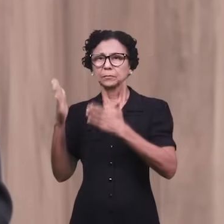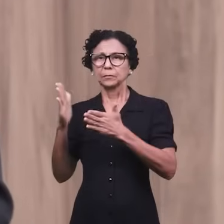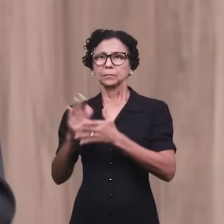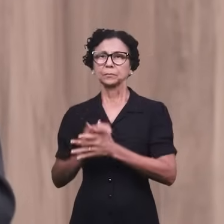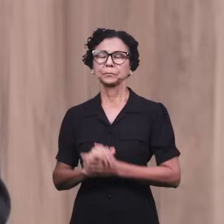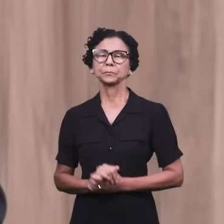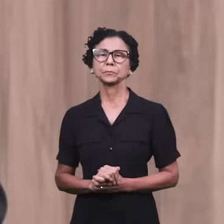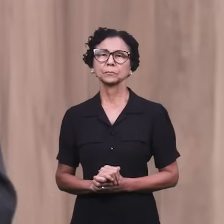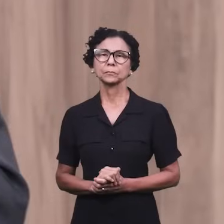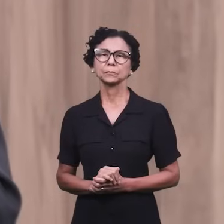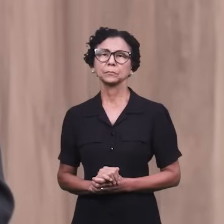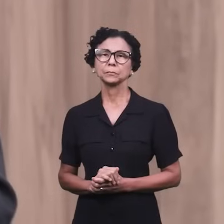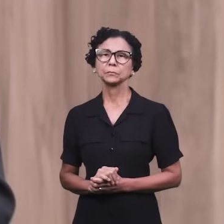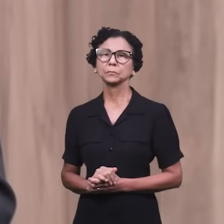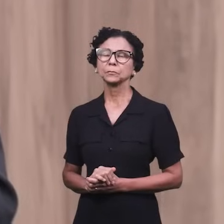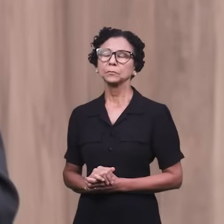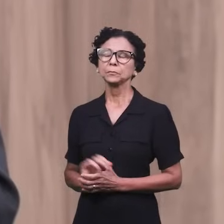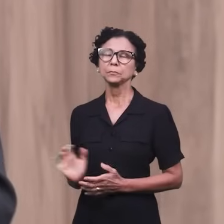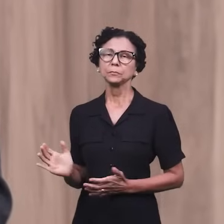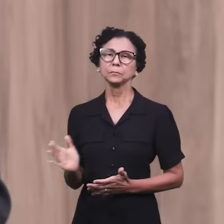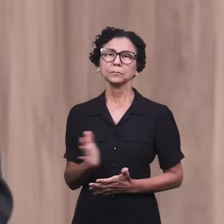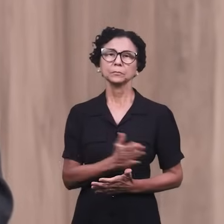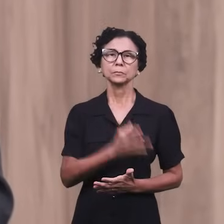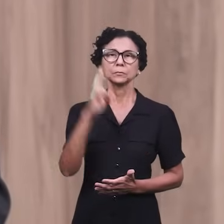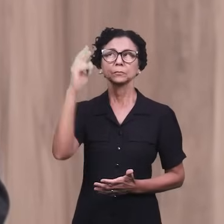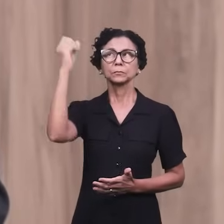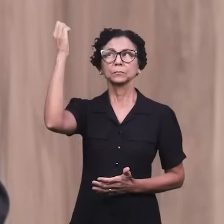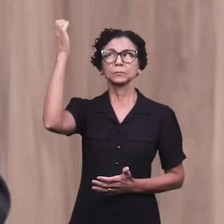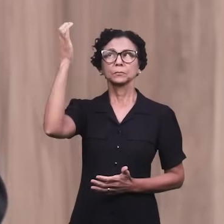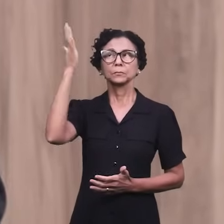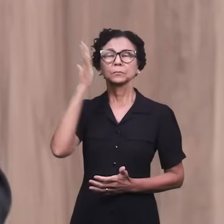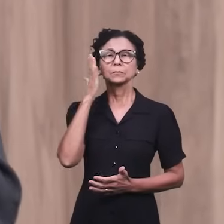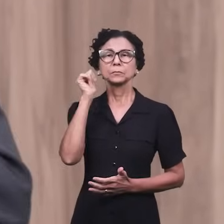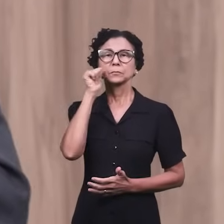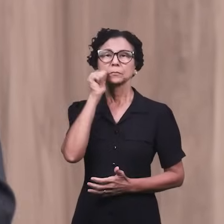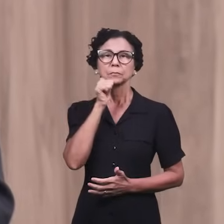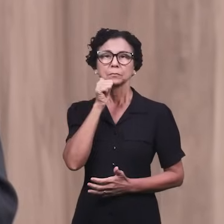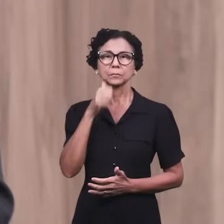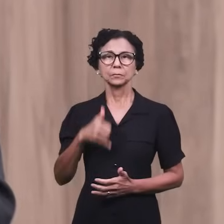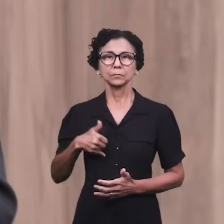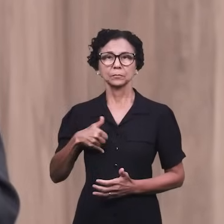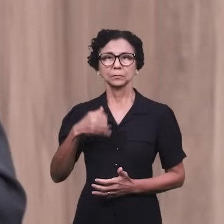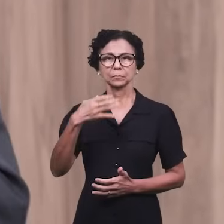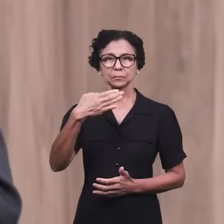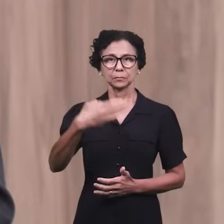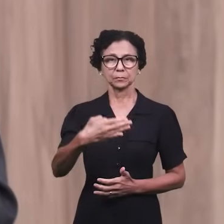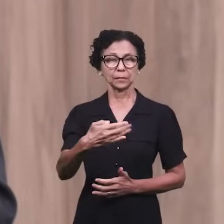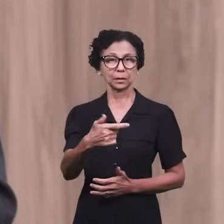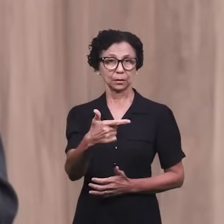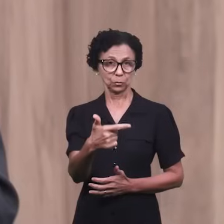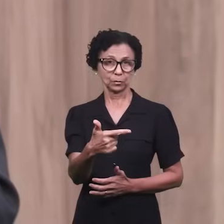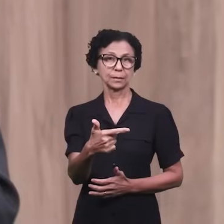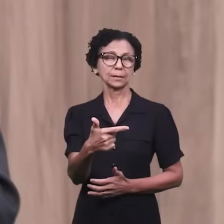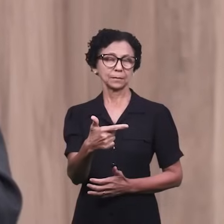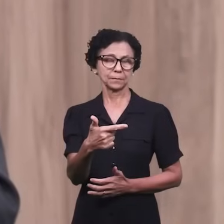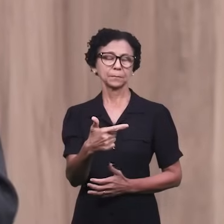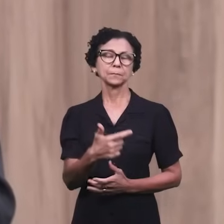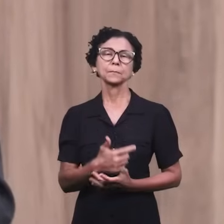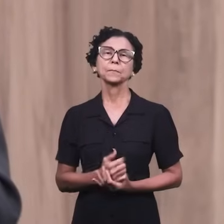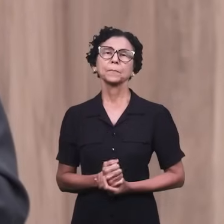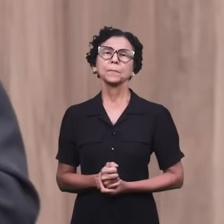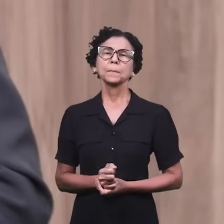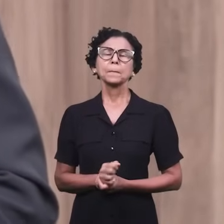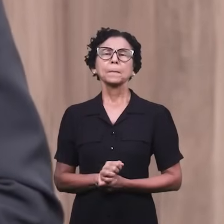O Senhor revelou uma serva que tem 42 anos de idade e ela